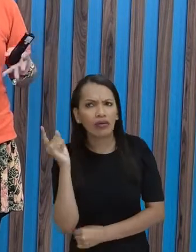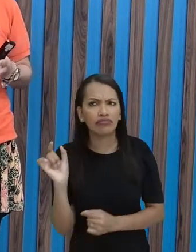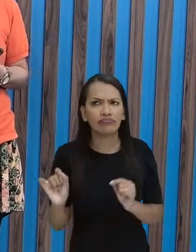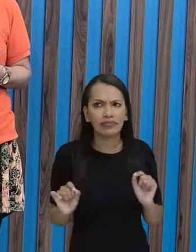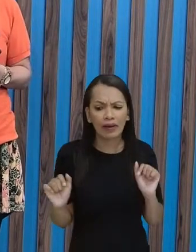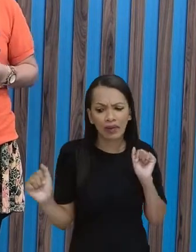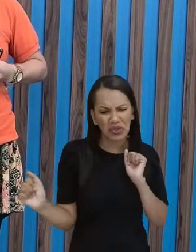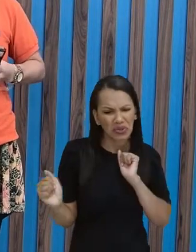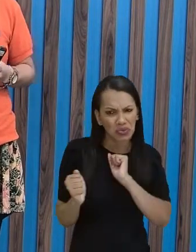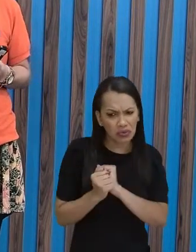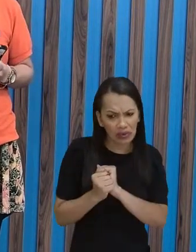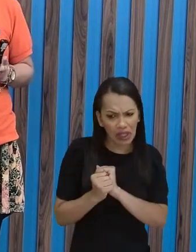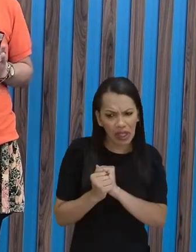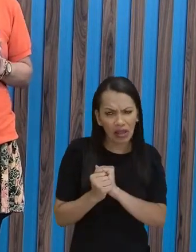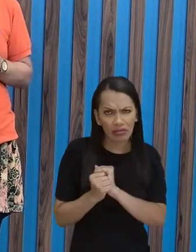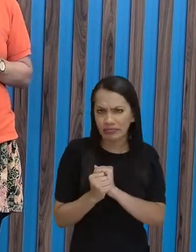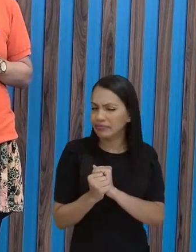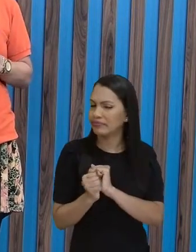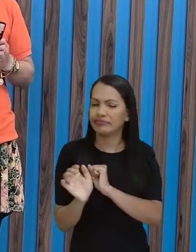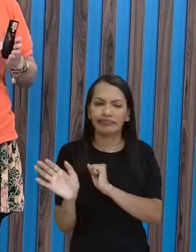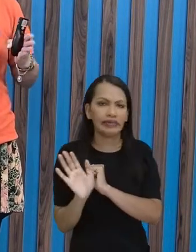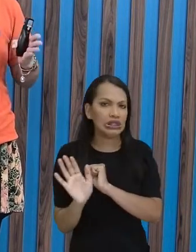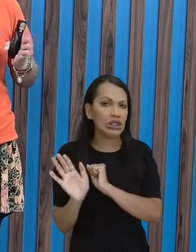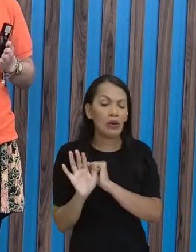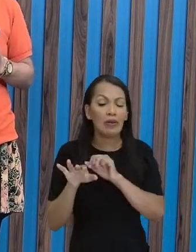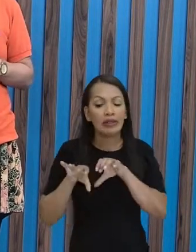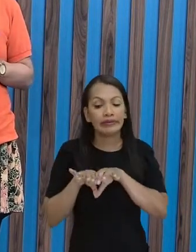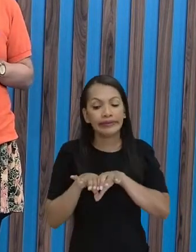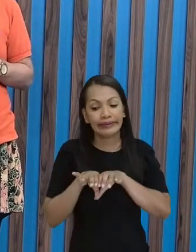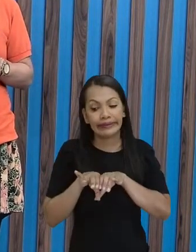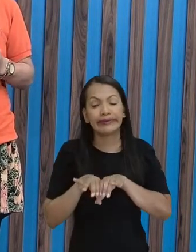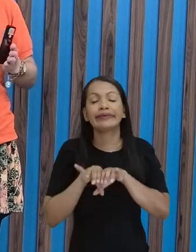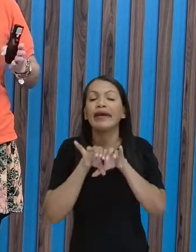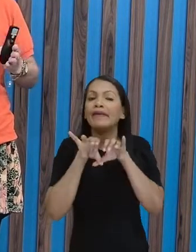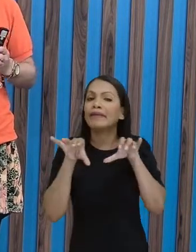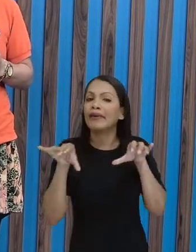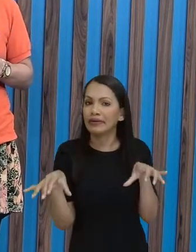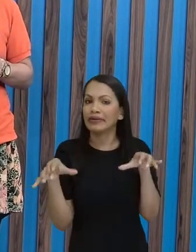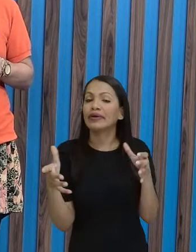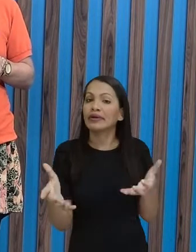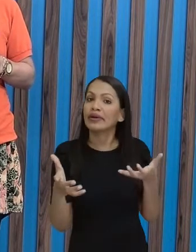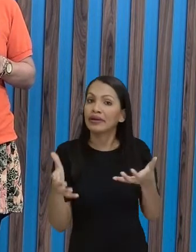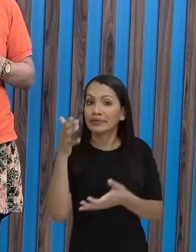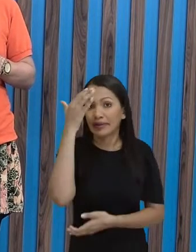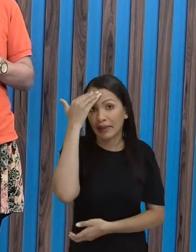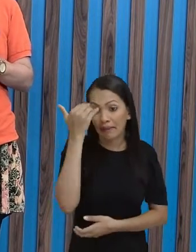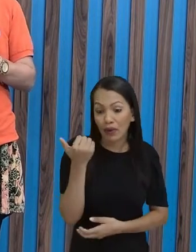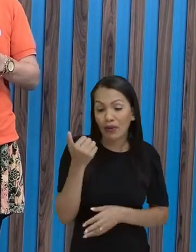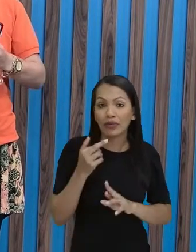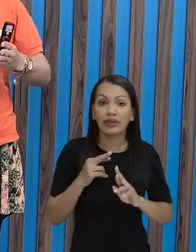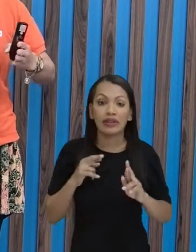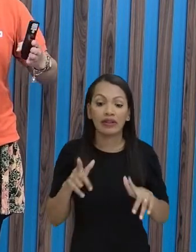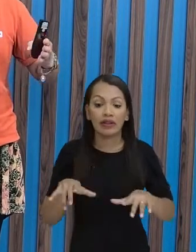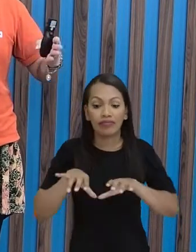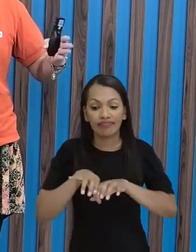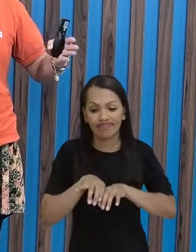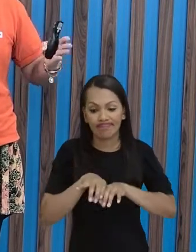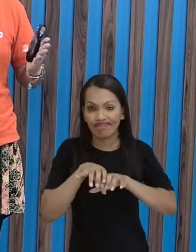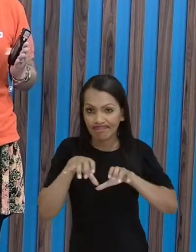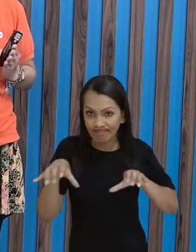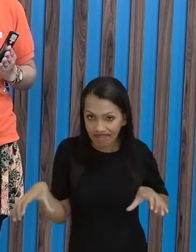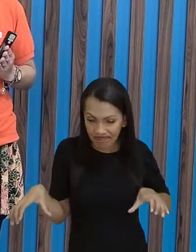para juntar? Não. Ele está diferenciando, ele quer saber o diferente, ele quer separar ali as que